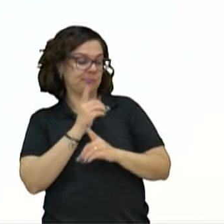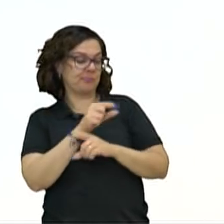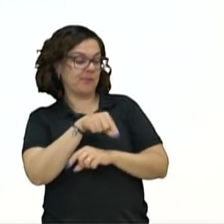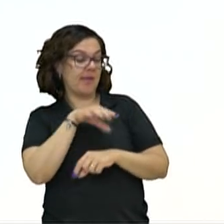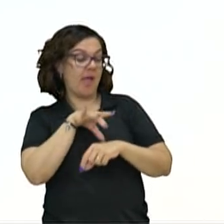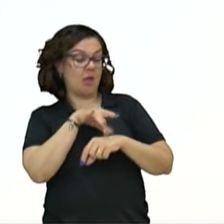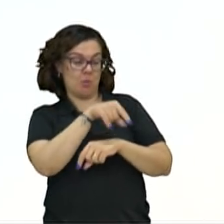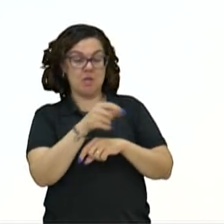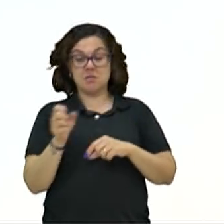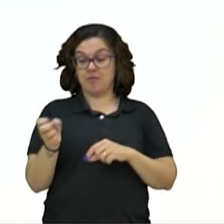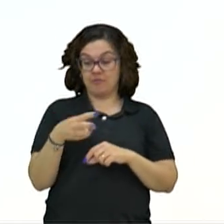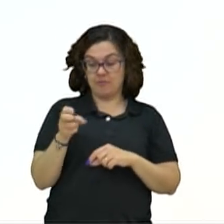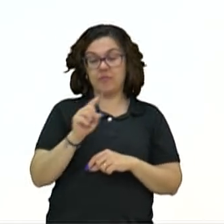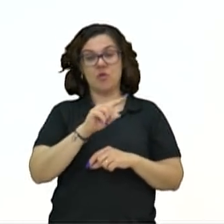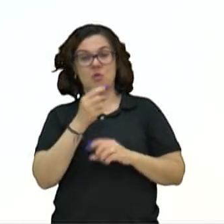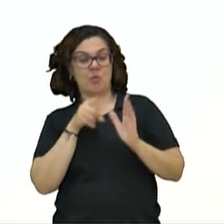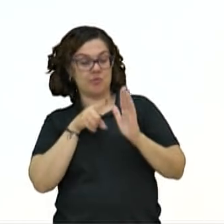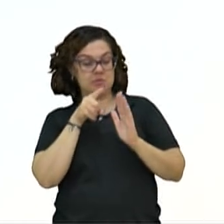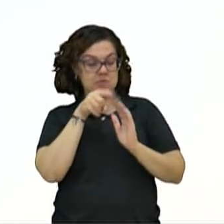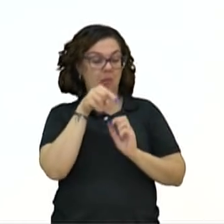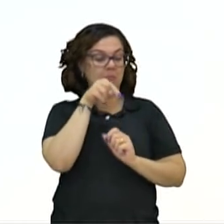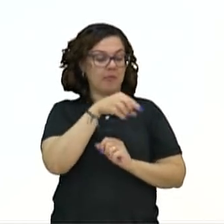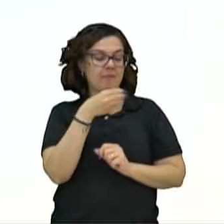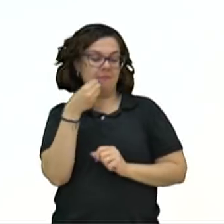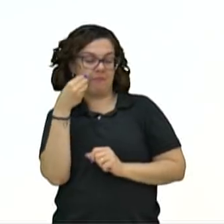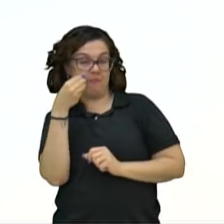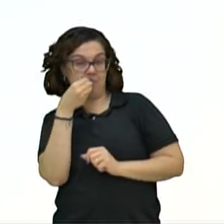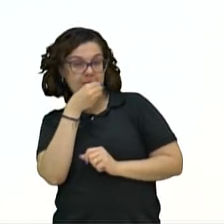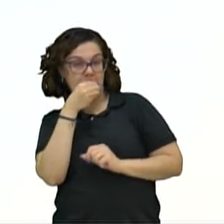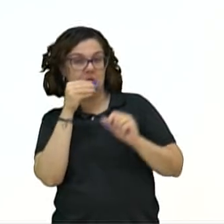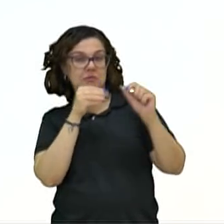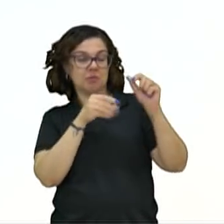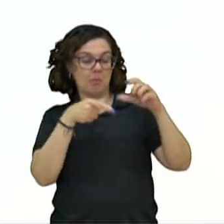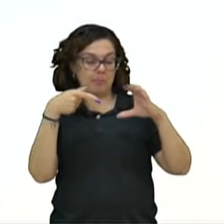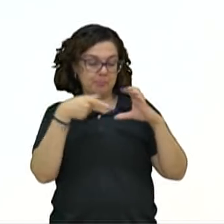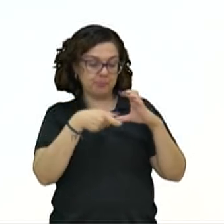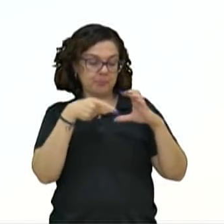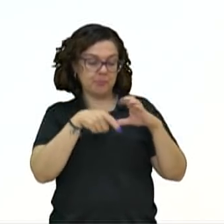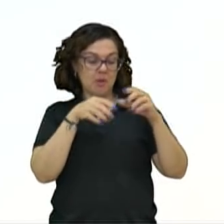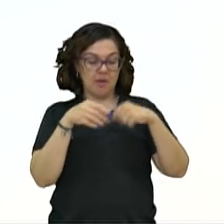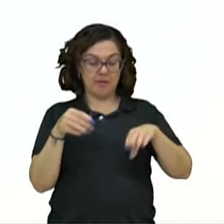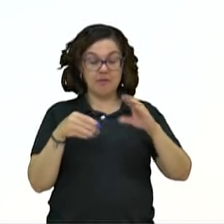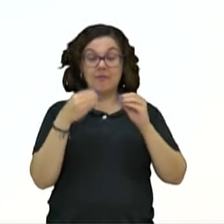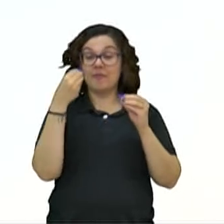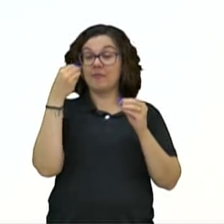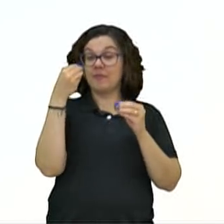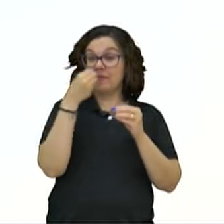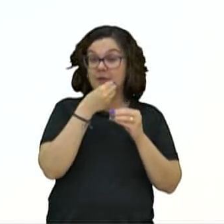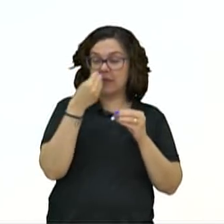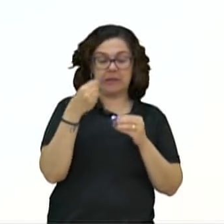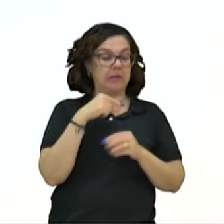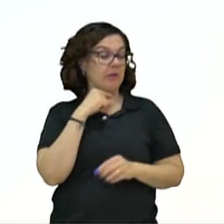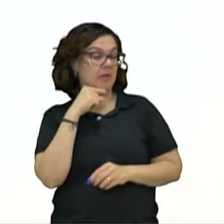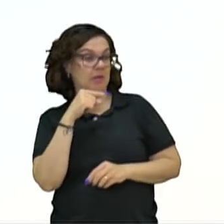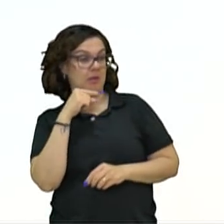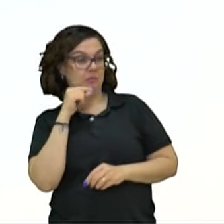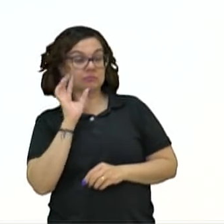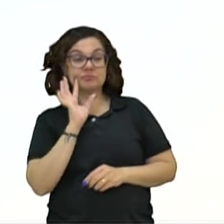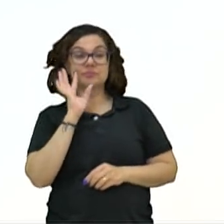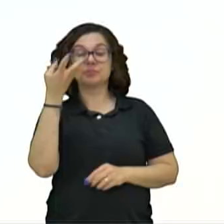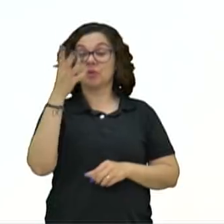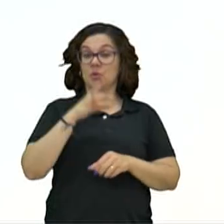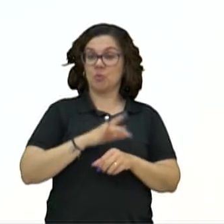causa a doença, enfraquecer ele, tá? Deixar ele bem fraquinho a ponto dele não poder causar uma